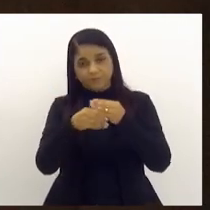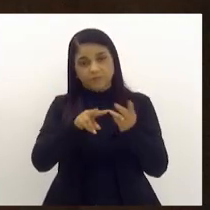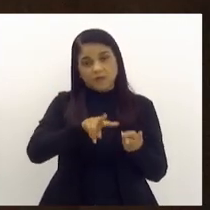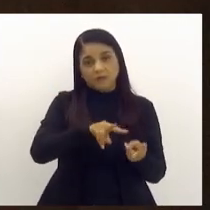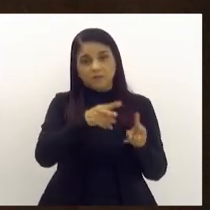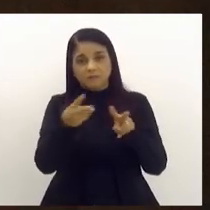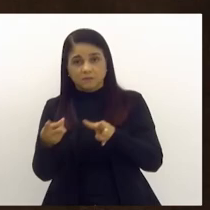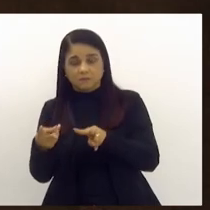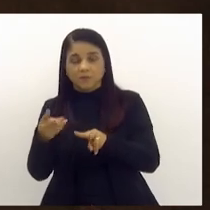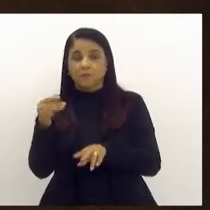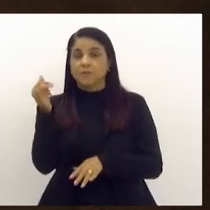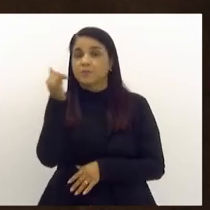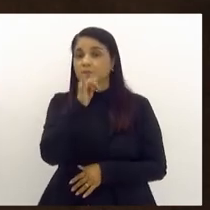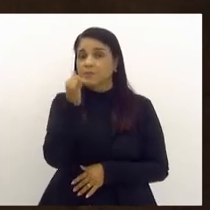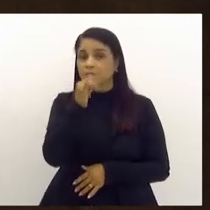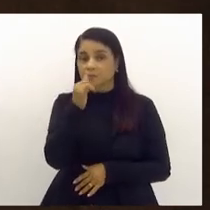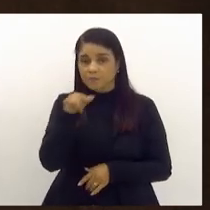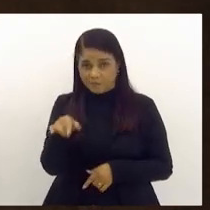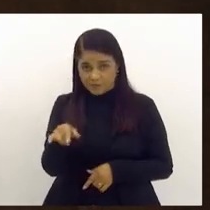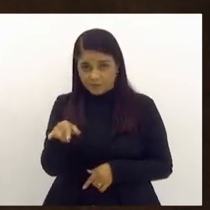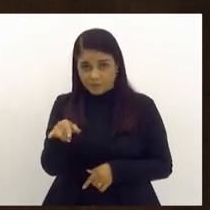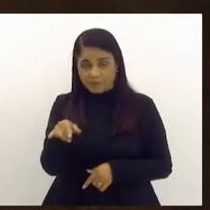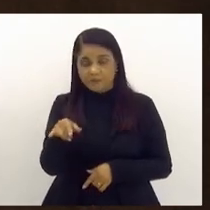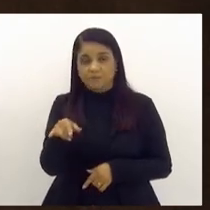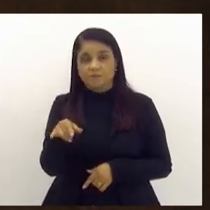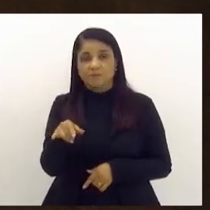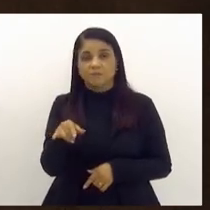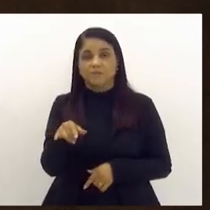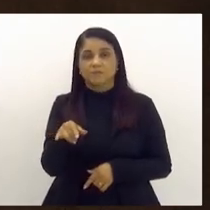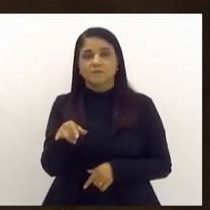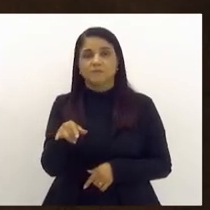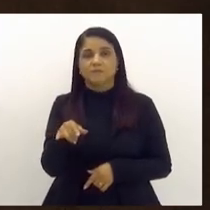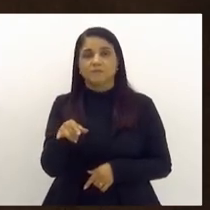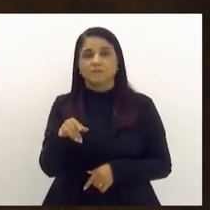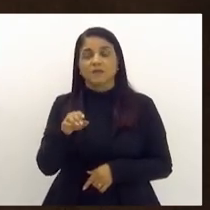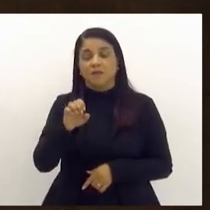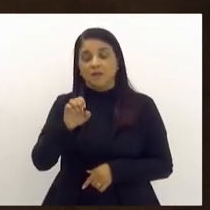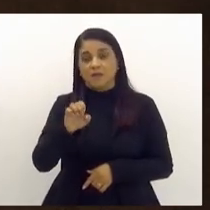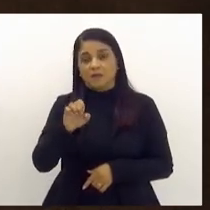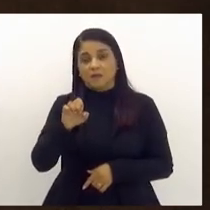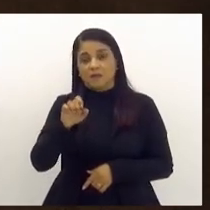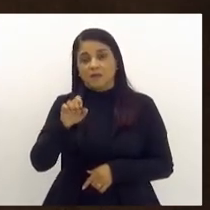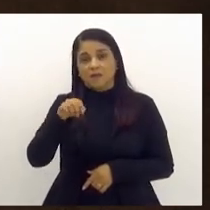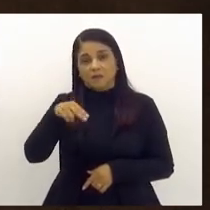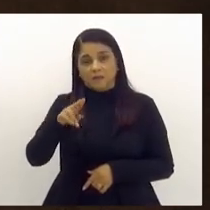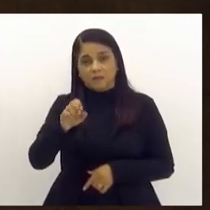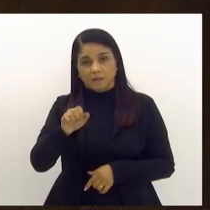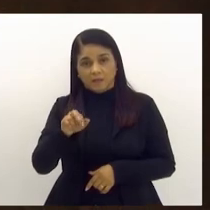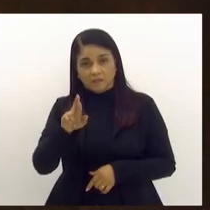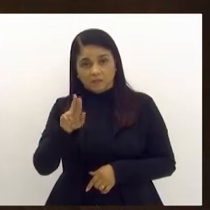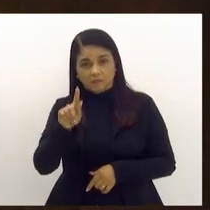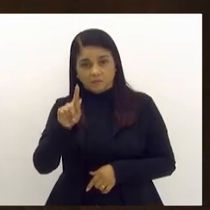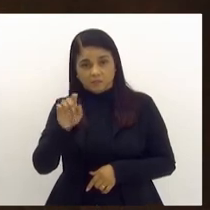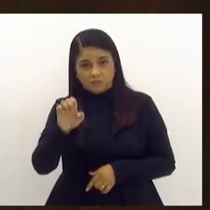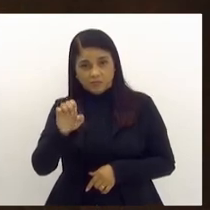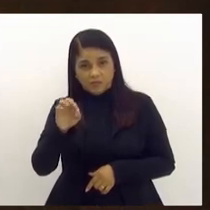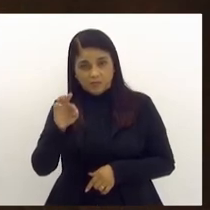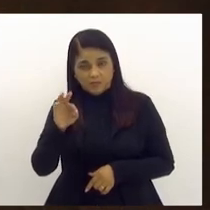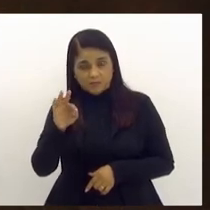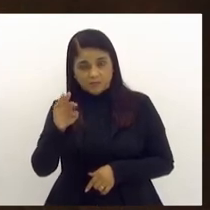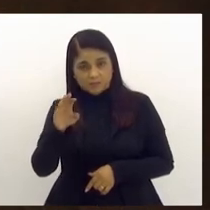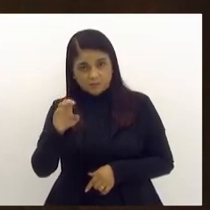transição energética. Porque a transição energética é exatamente algo importantíssimo para o